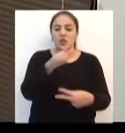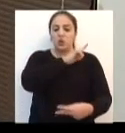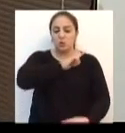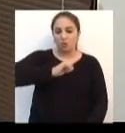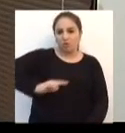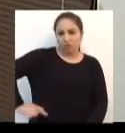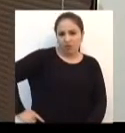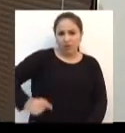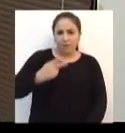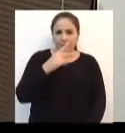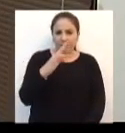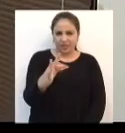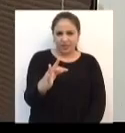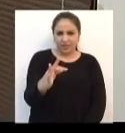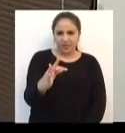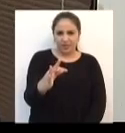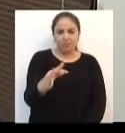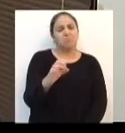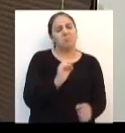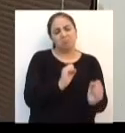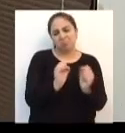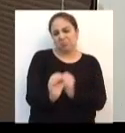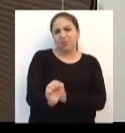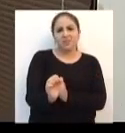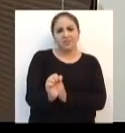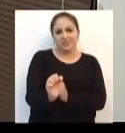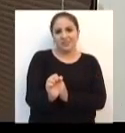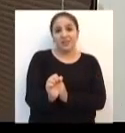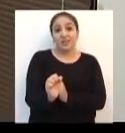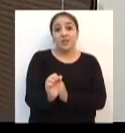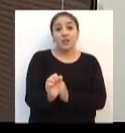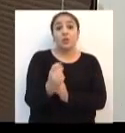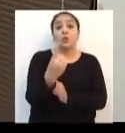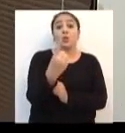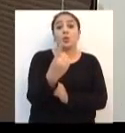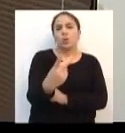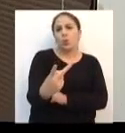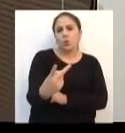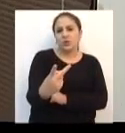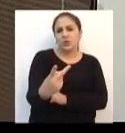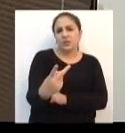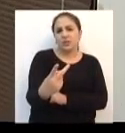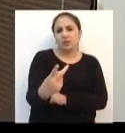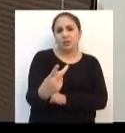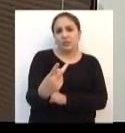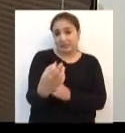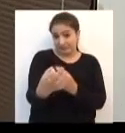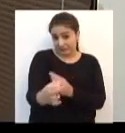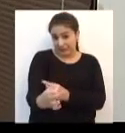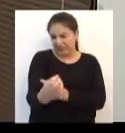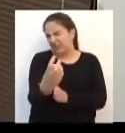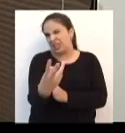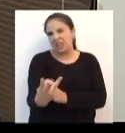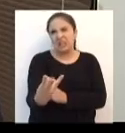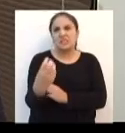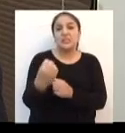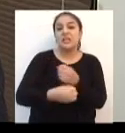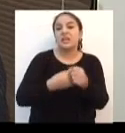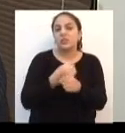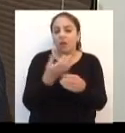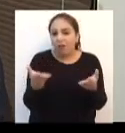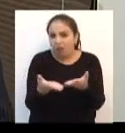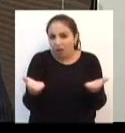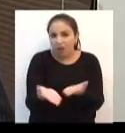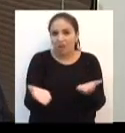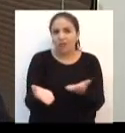um governo do PT pudesse, durante 12 anos, certo? 13 anos